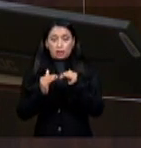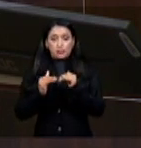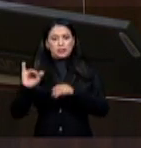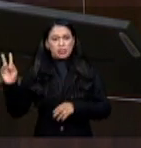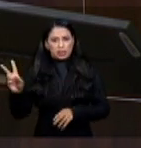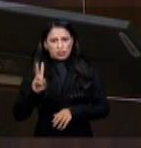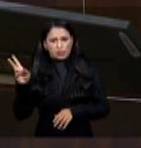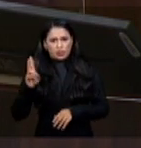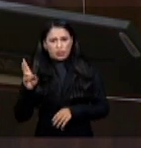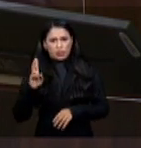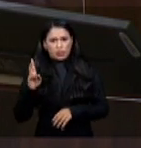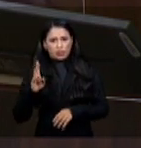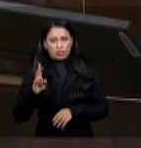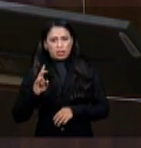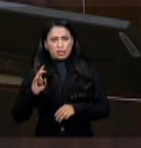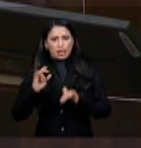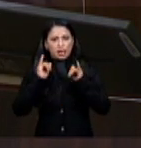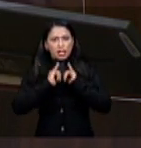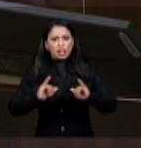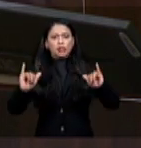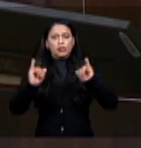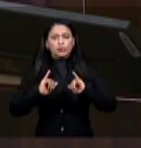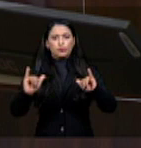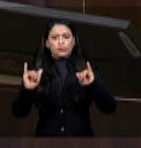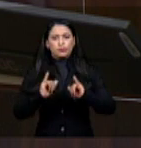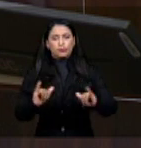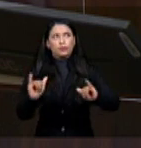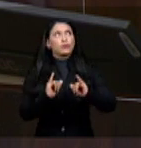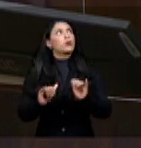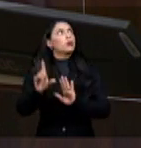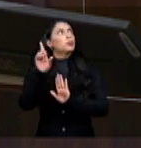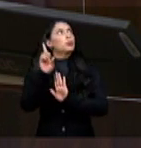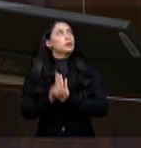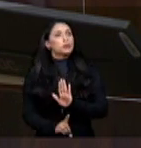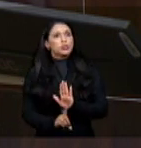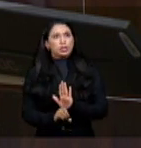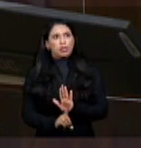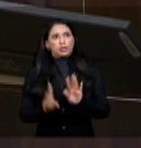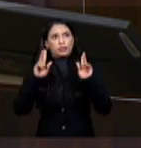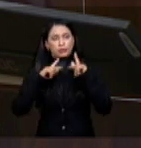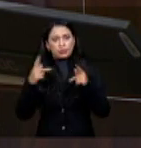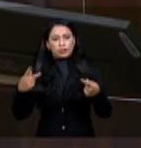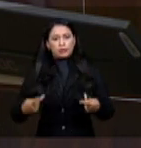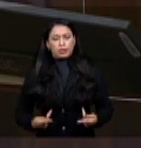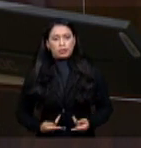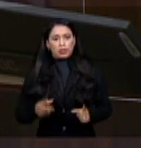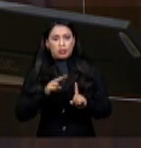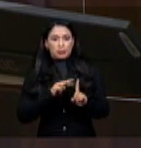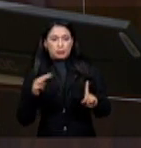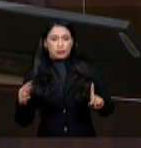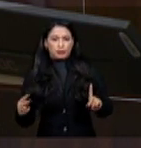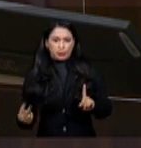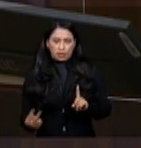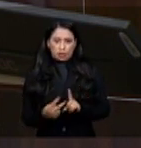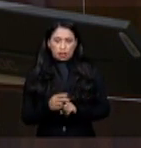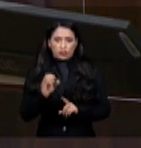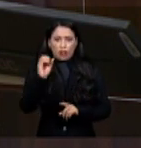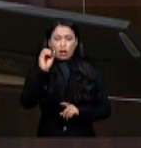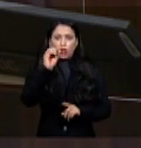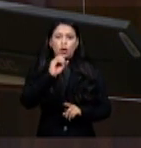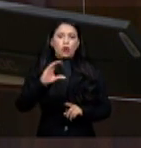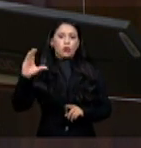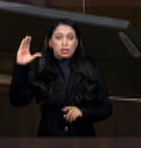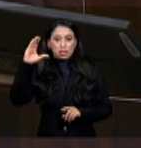a base da construção dos direitos humanos na Perspectiva ocidental e no caso brasileiro